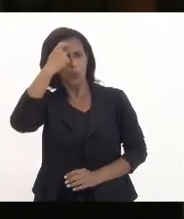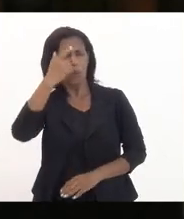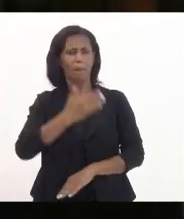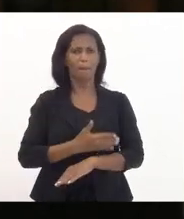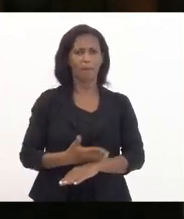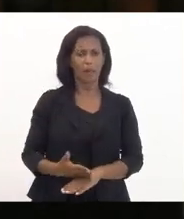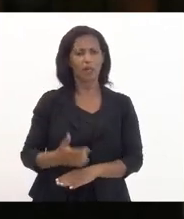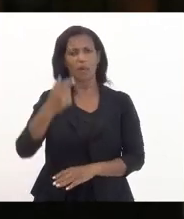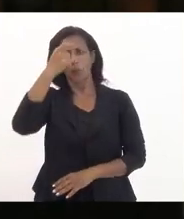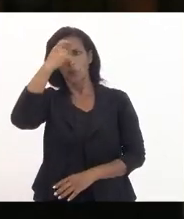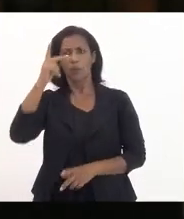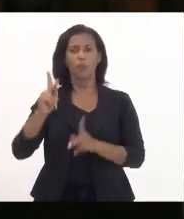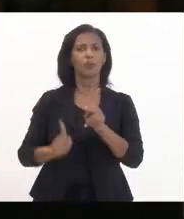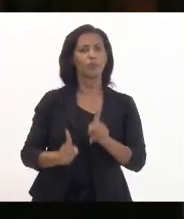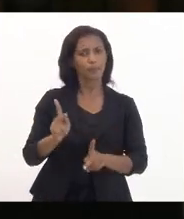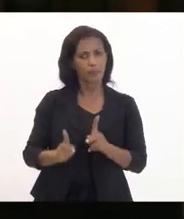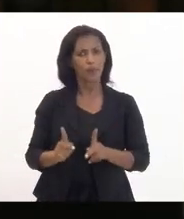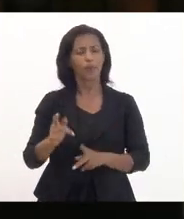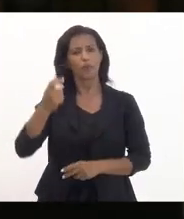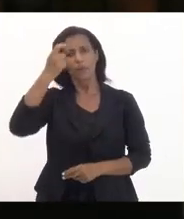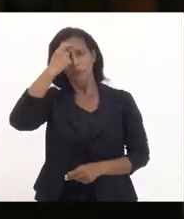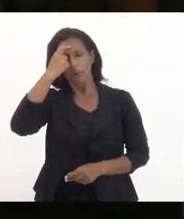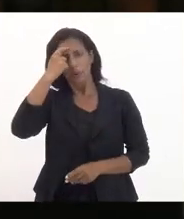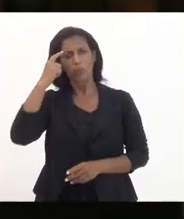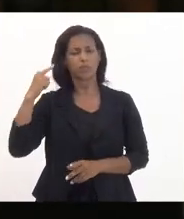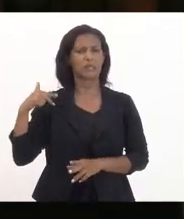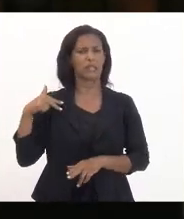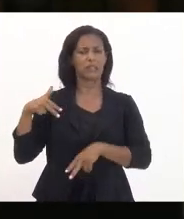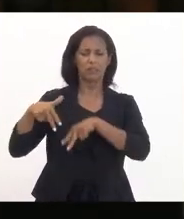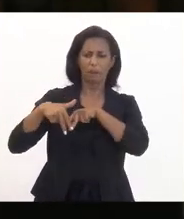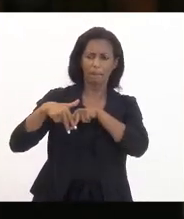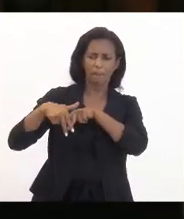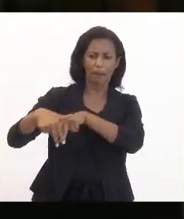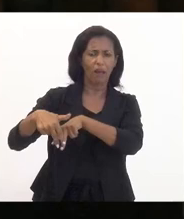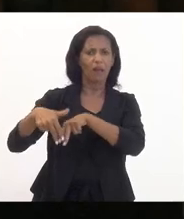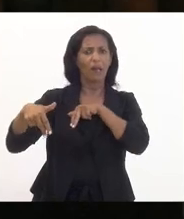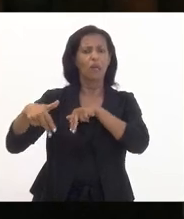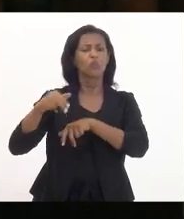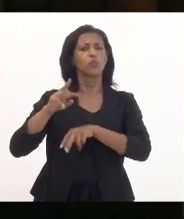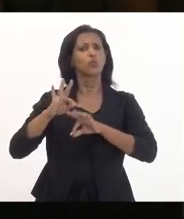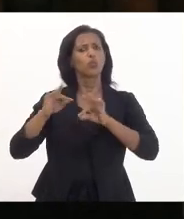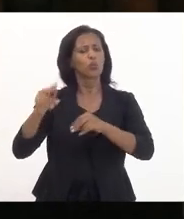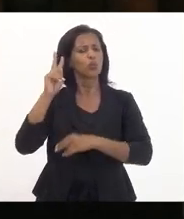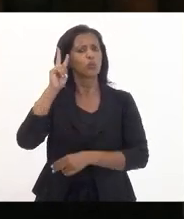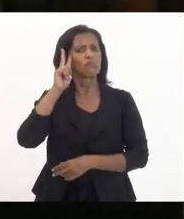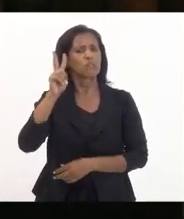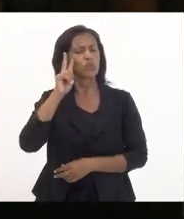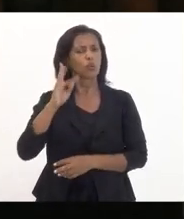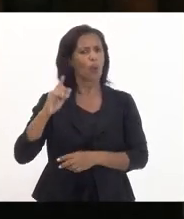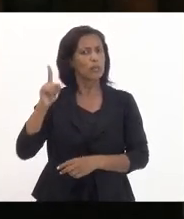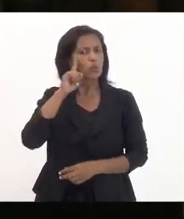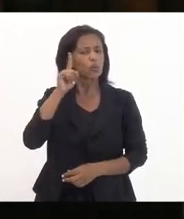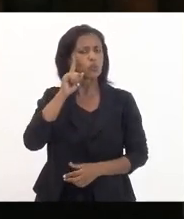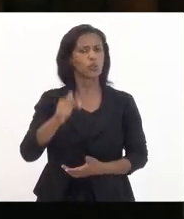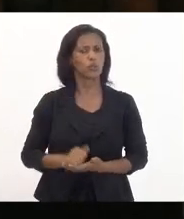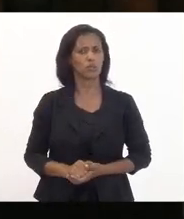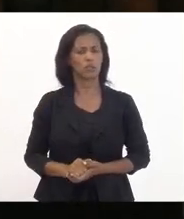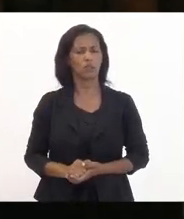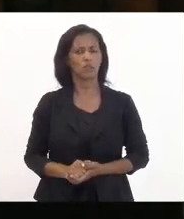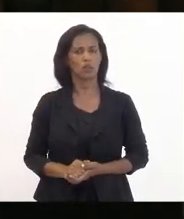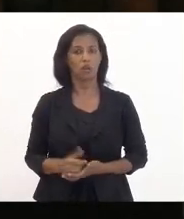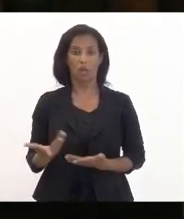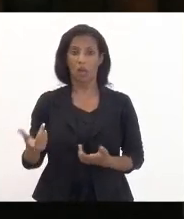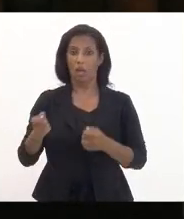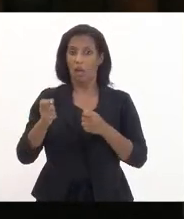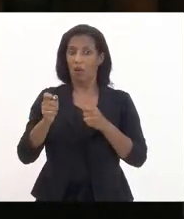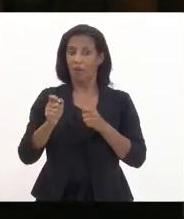do nosso povo, consciência dos nossos antepassados, da nossa história, é todo dia do ano. Agora, fazer